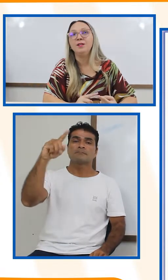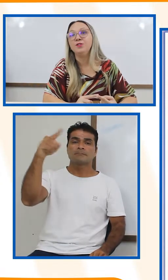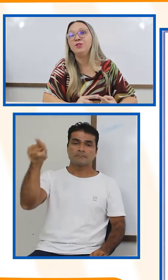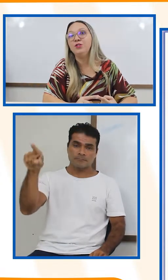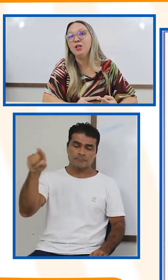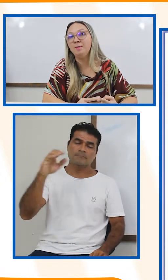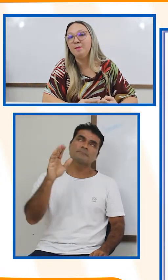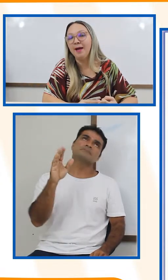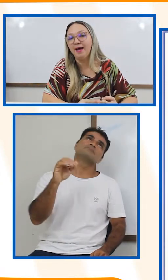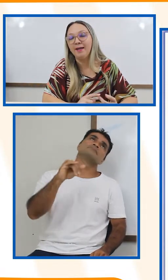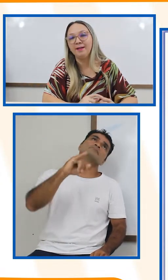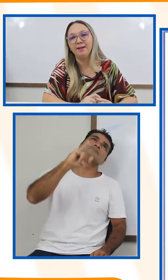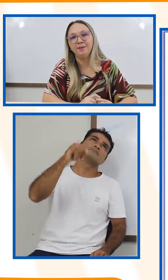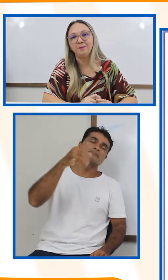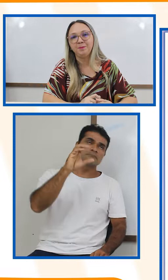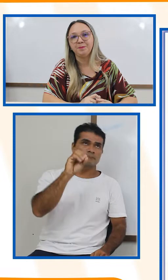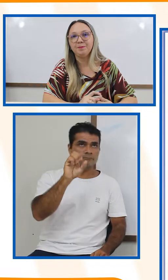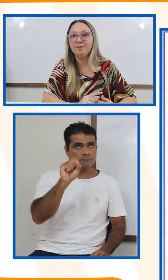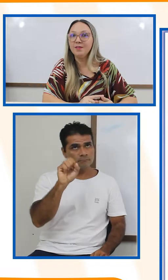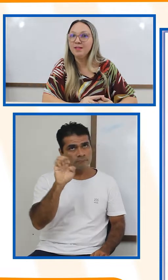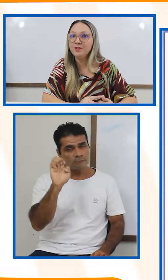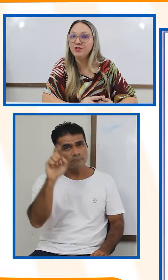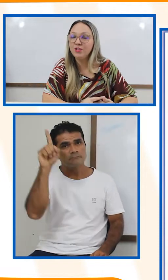Janaína, Jamaica,